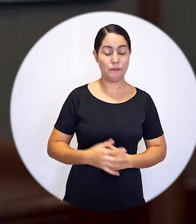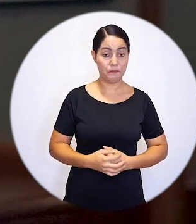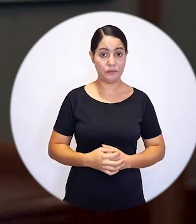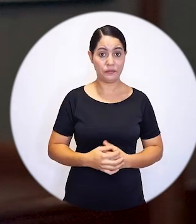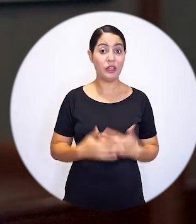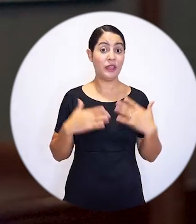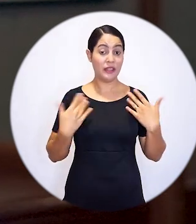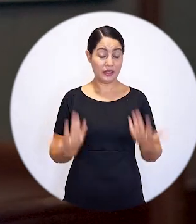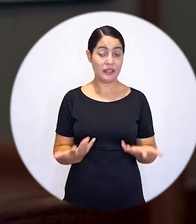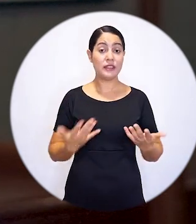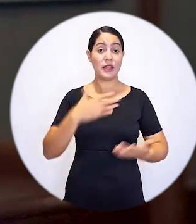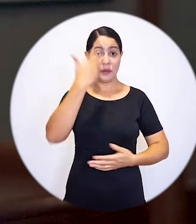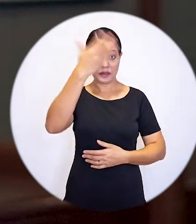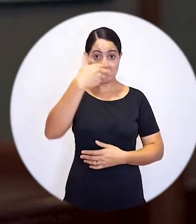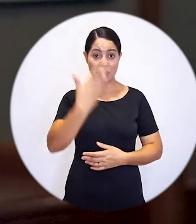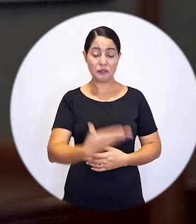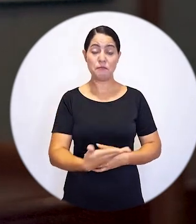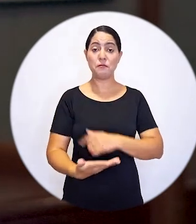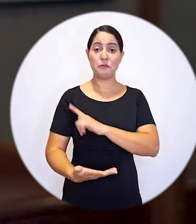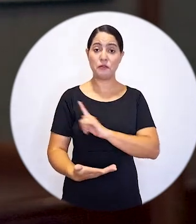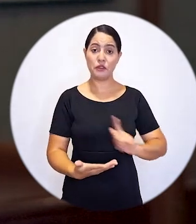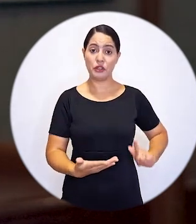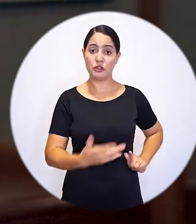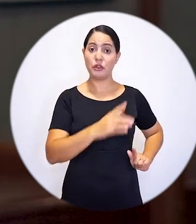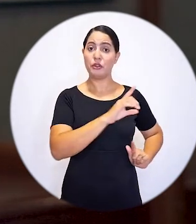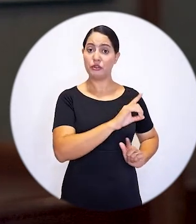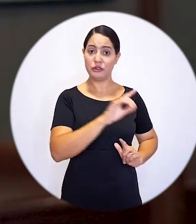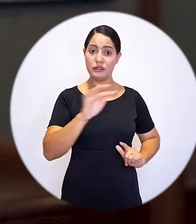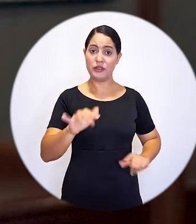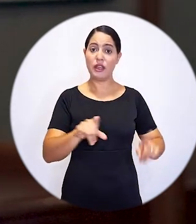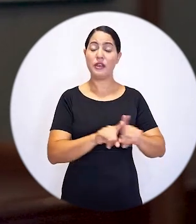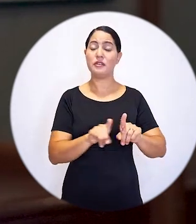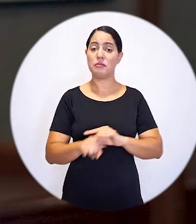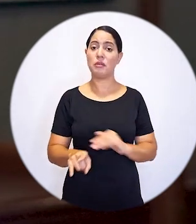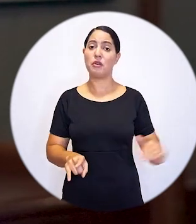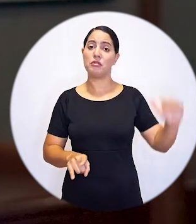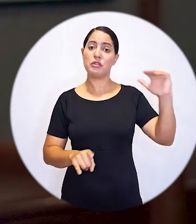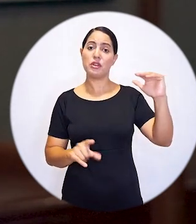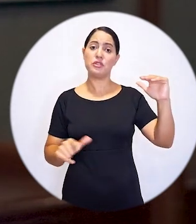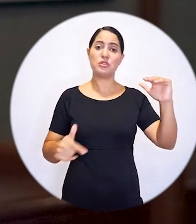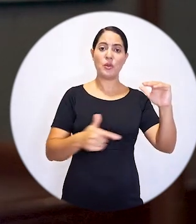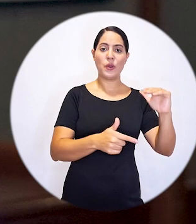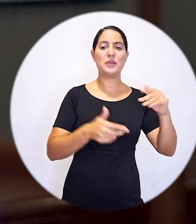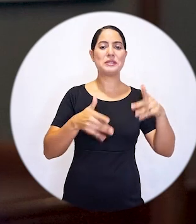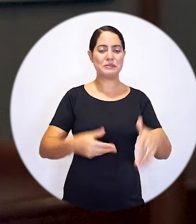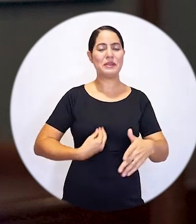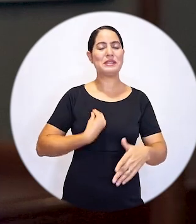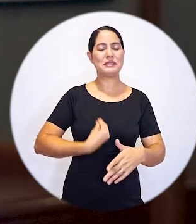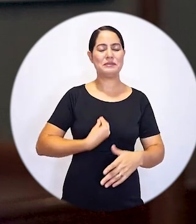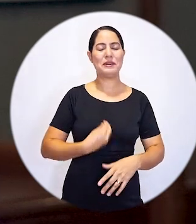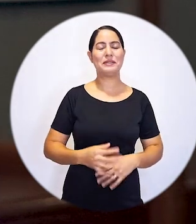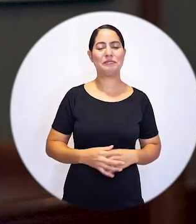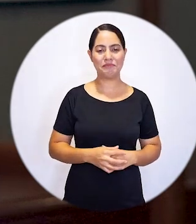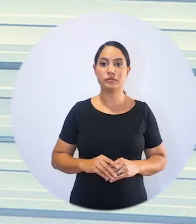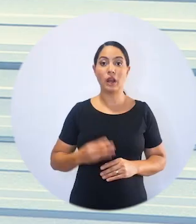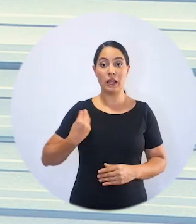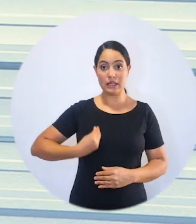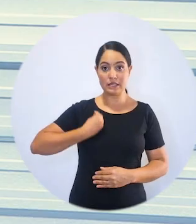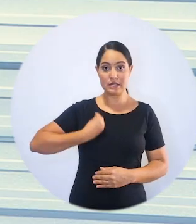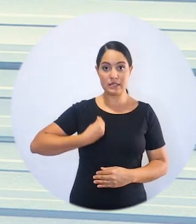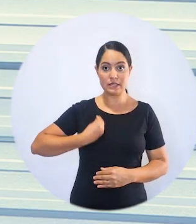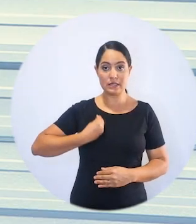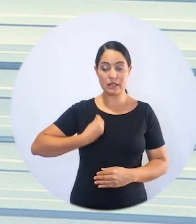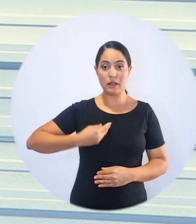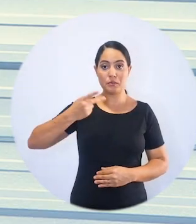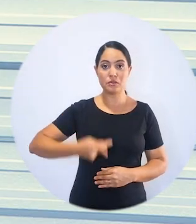dos Advogados do Brasil. A cerimônia contou com o governador do Distrito Federal e outras autoridades.